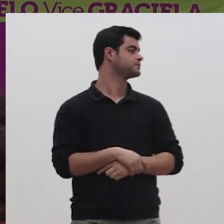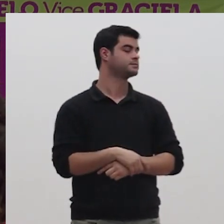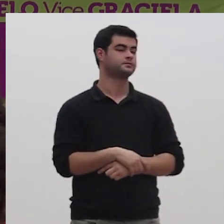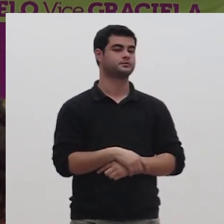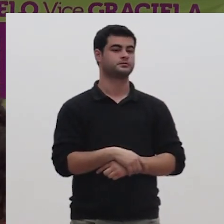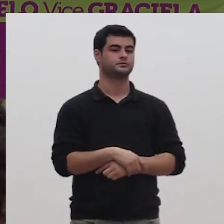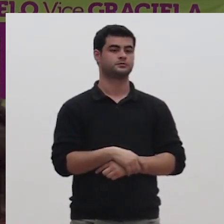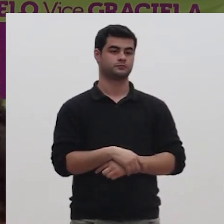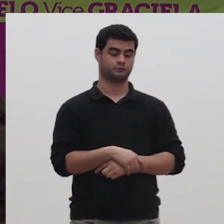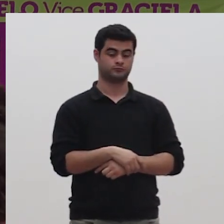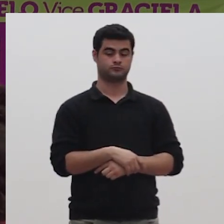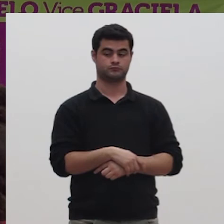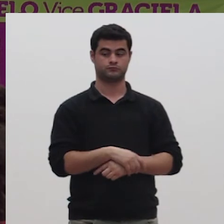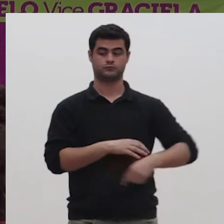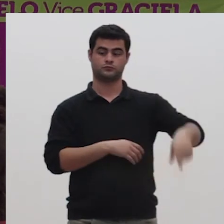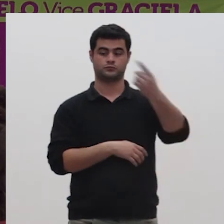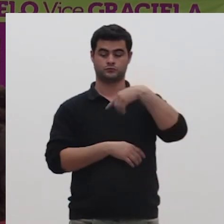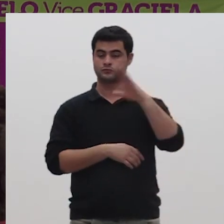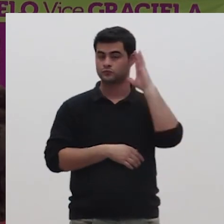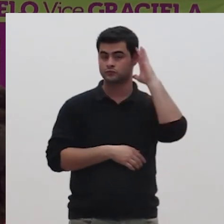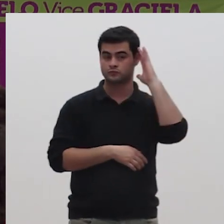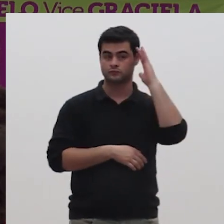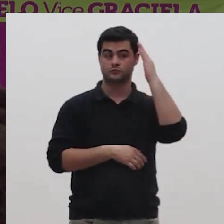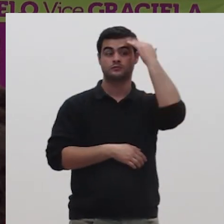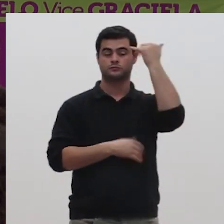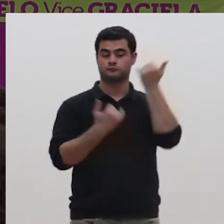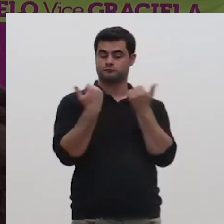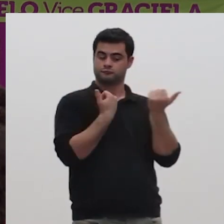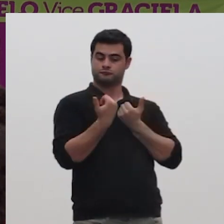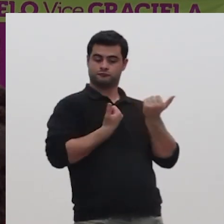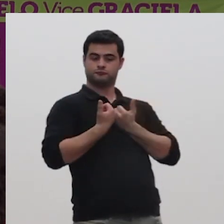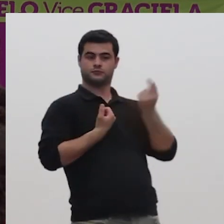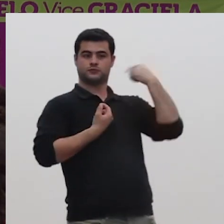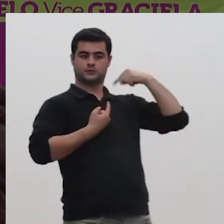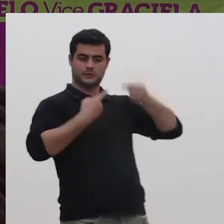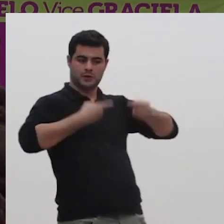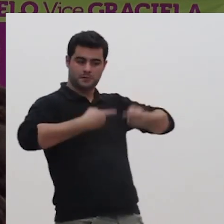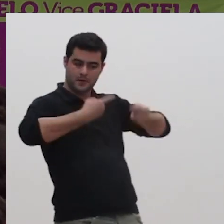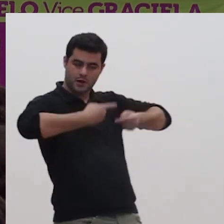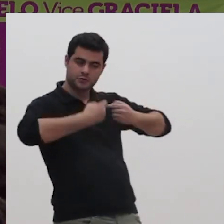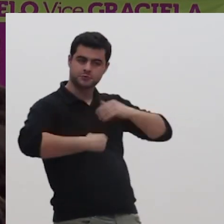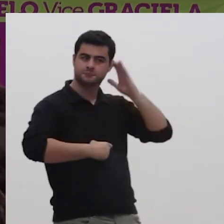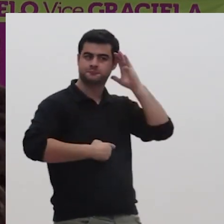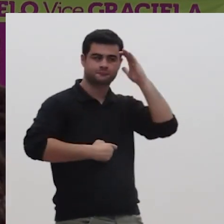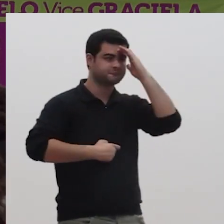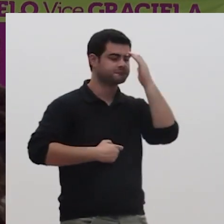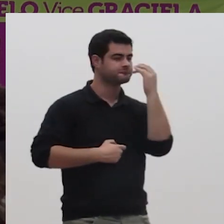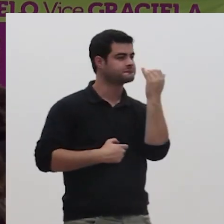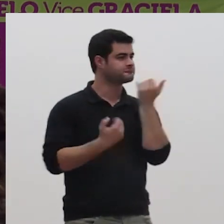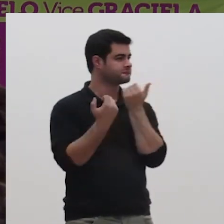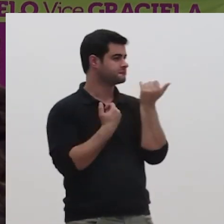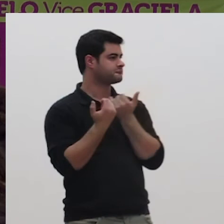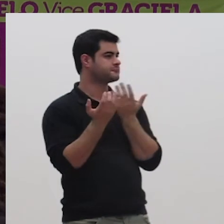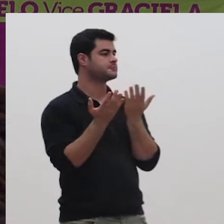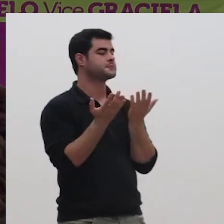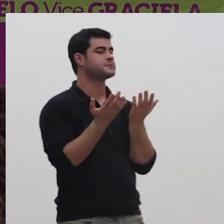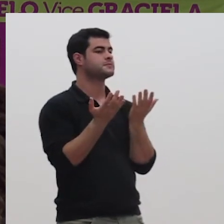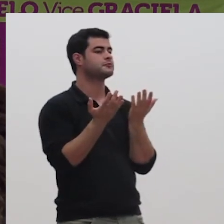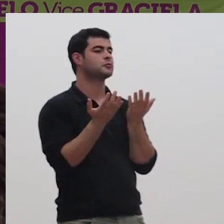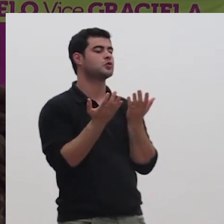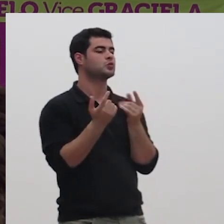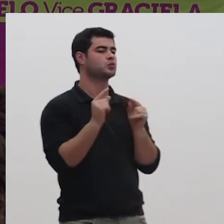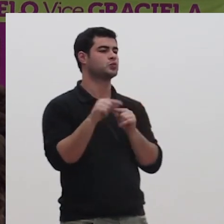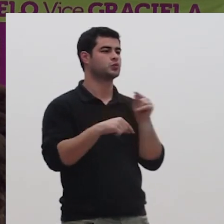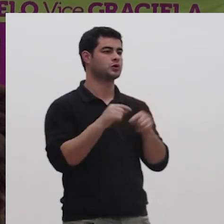Bem, nós ouvimos nos debates anteriores, né, e ao longo dessa campanha,